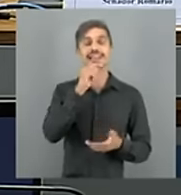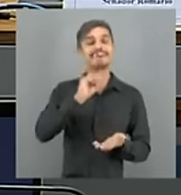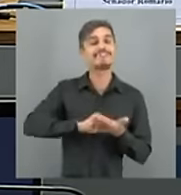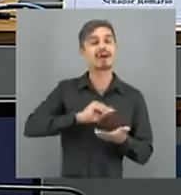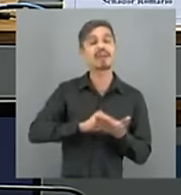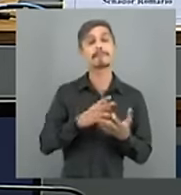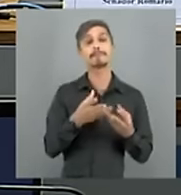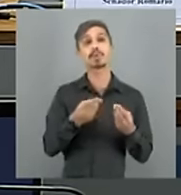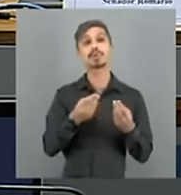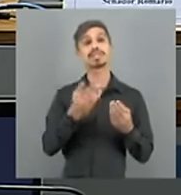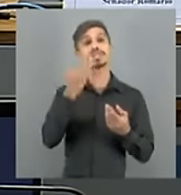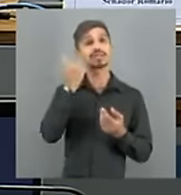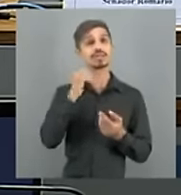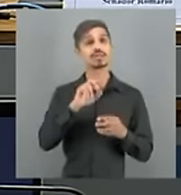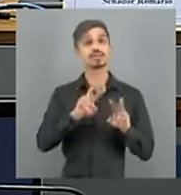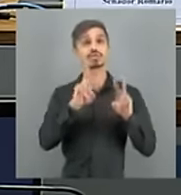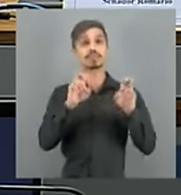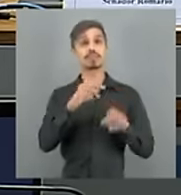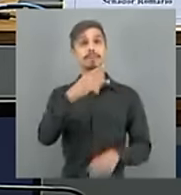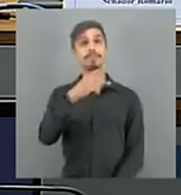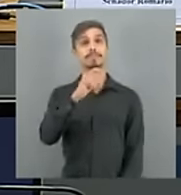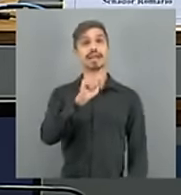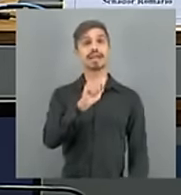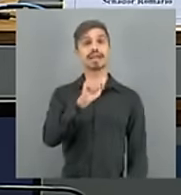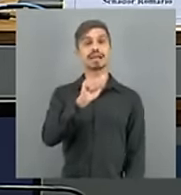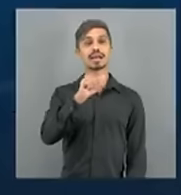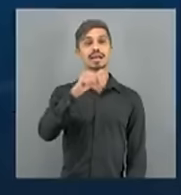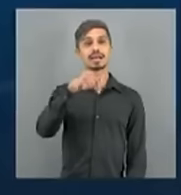ainda do caso Paquetá?